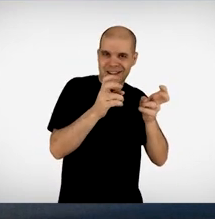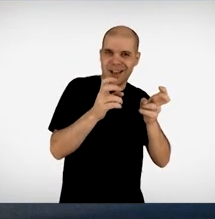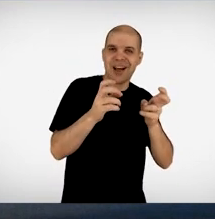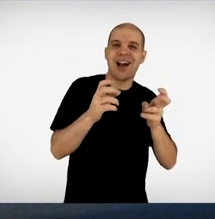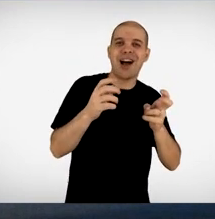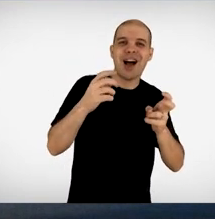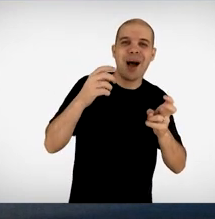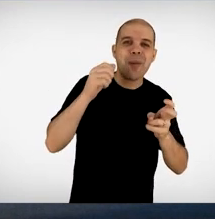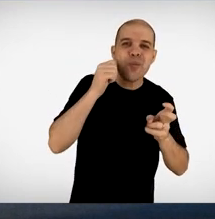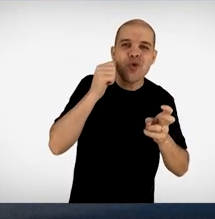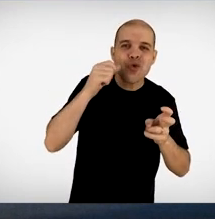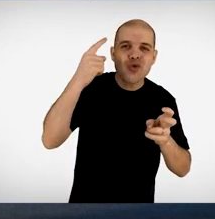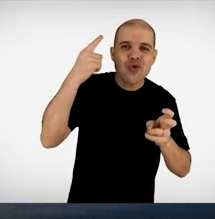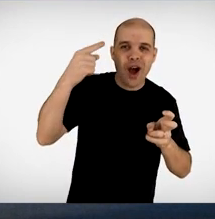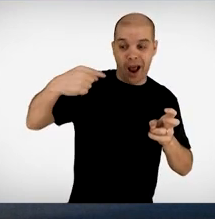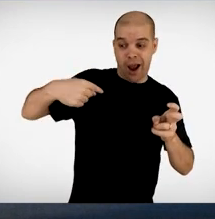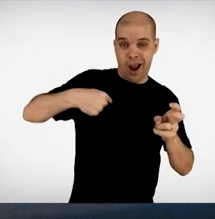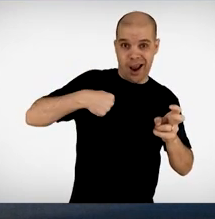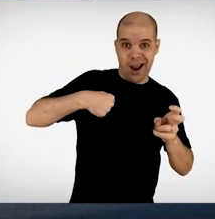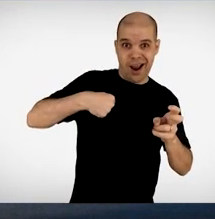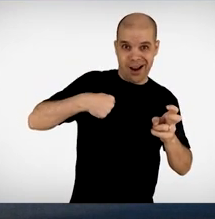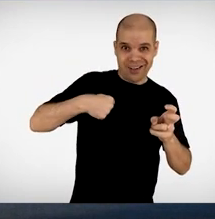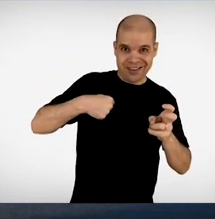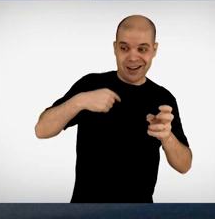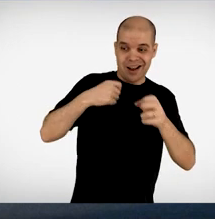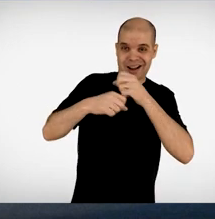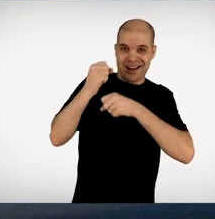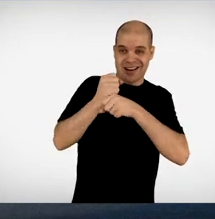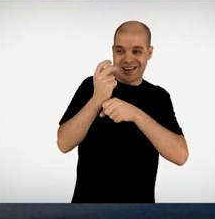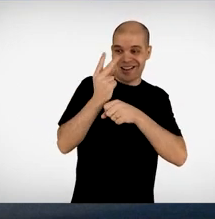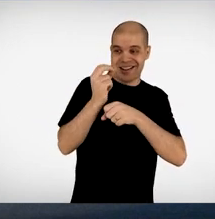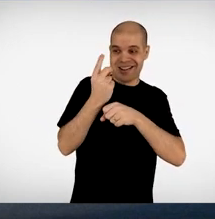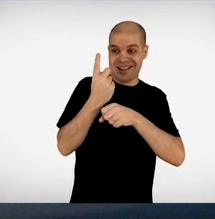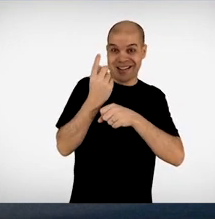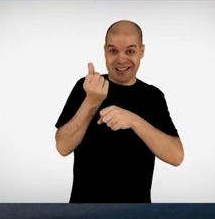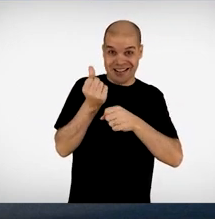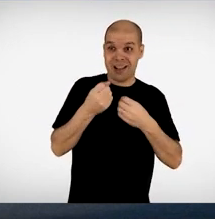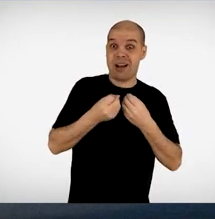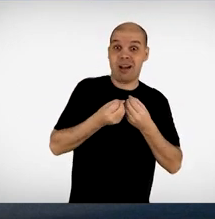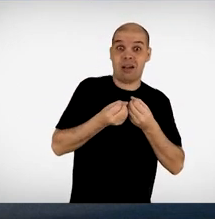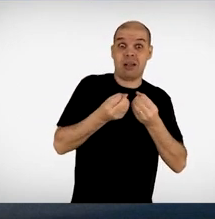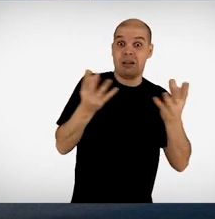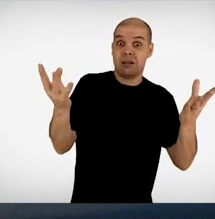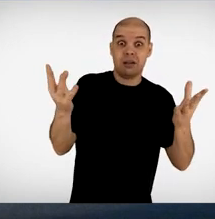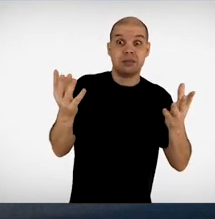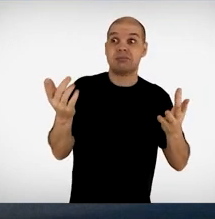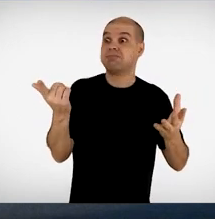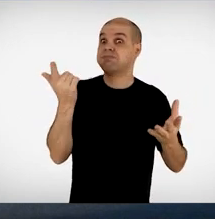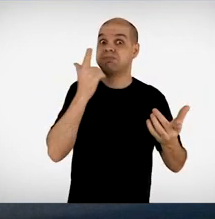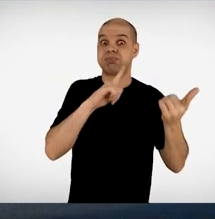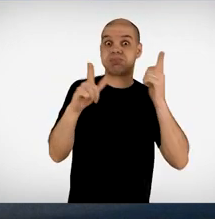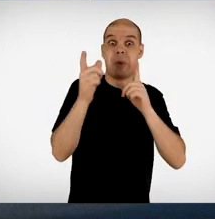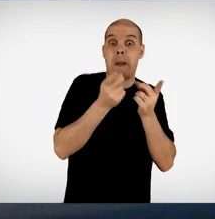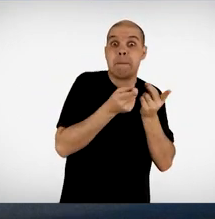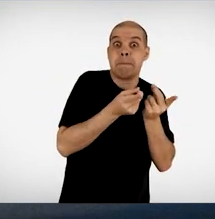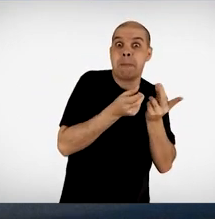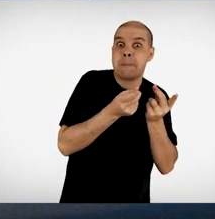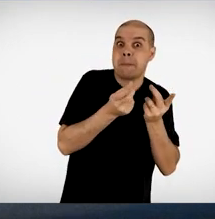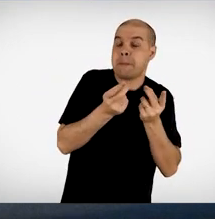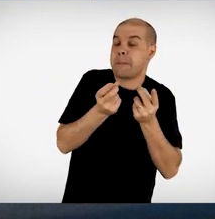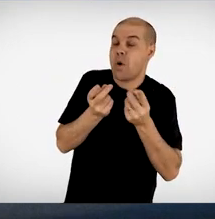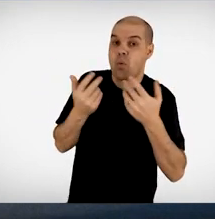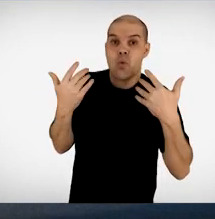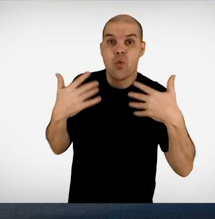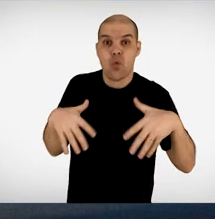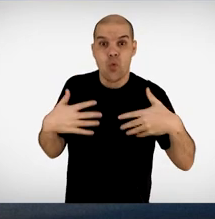que foi lançado em 2016, foi um best-seller, vendendo cerca de 45 mil exemplares. Ela é